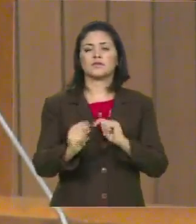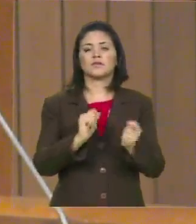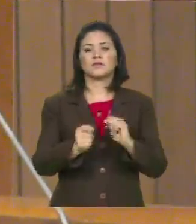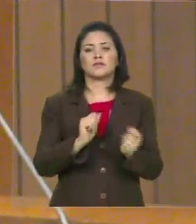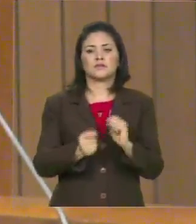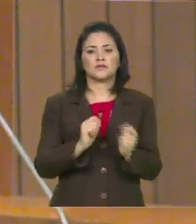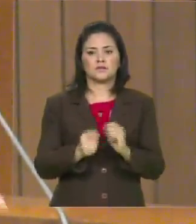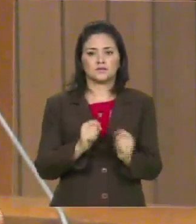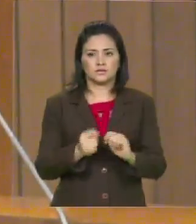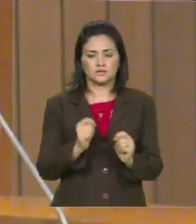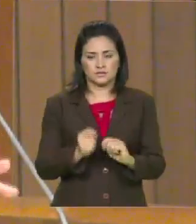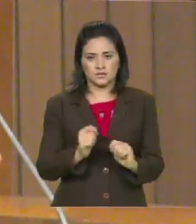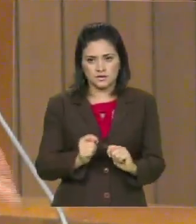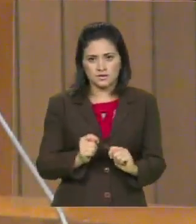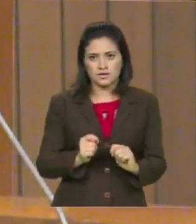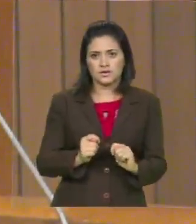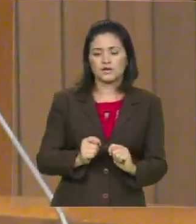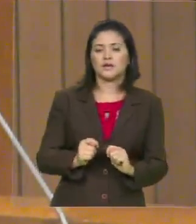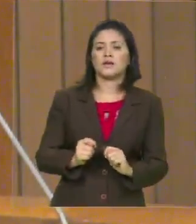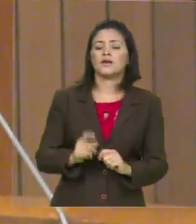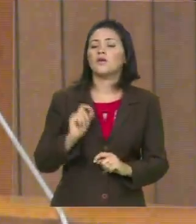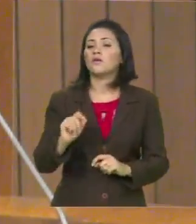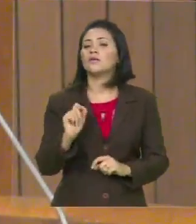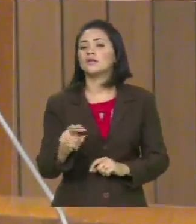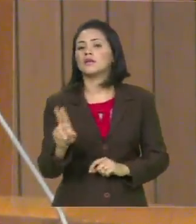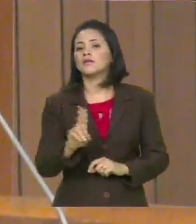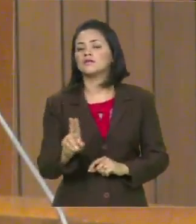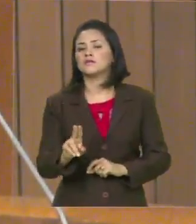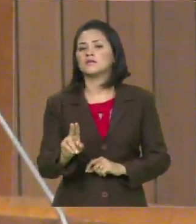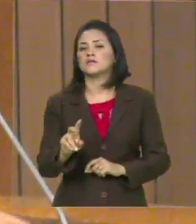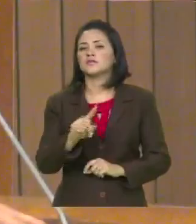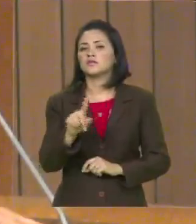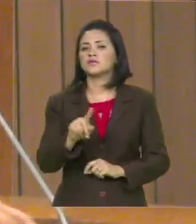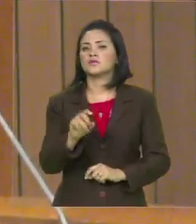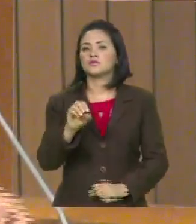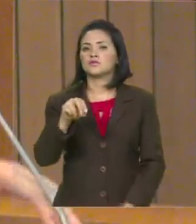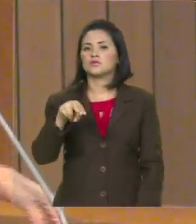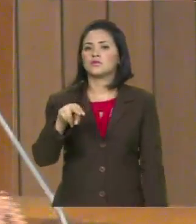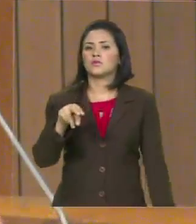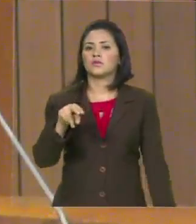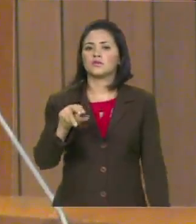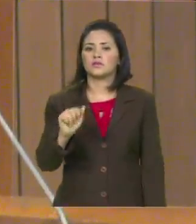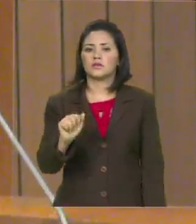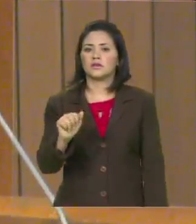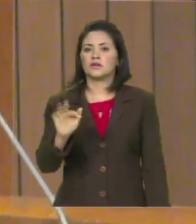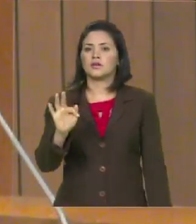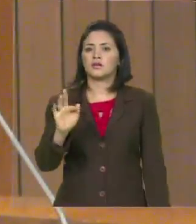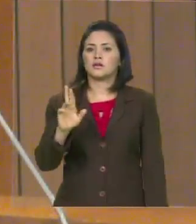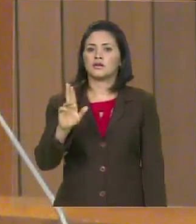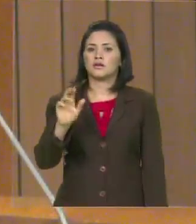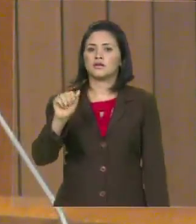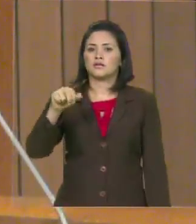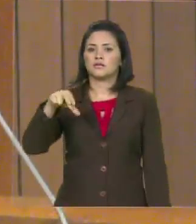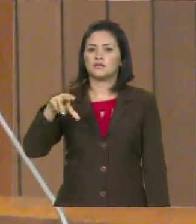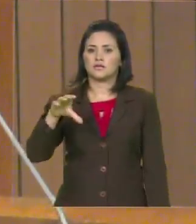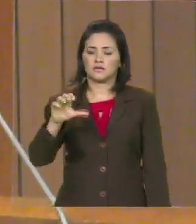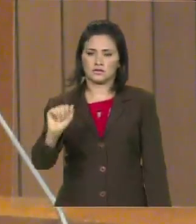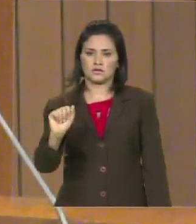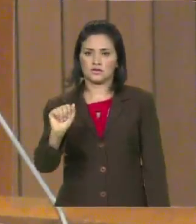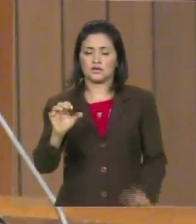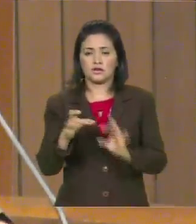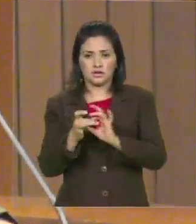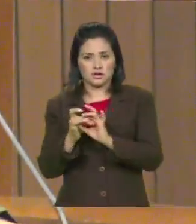através da questão da Zona Franca, em especial lá discutido Zona Franca Verde. Nós